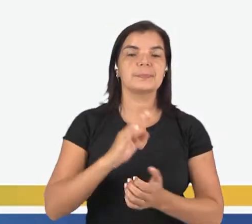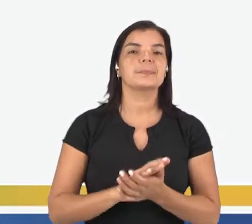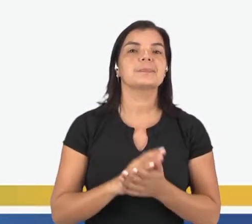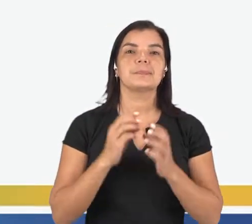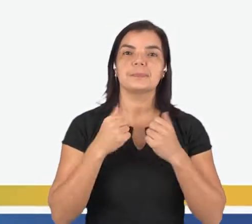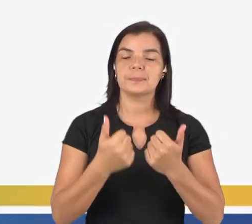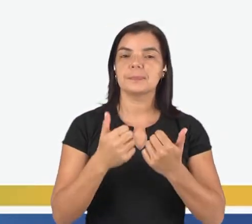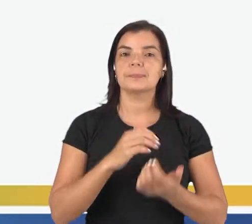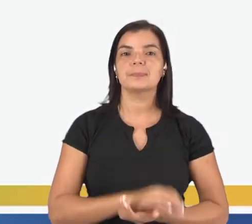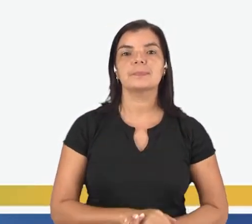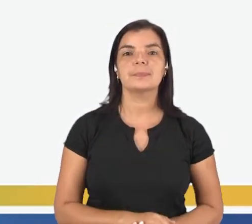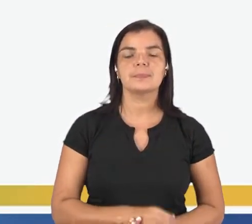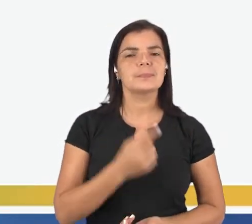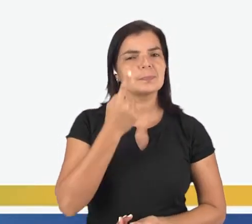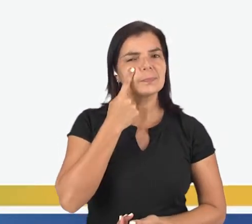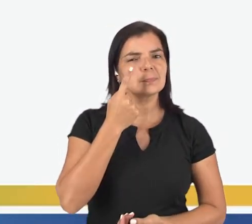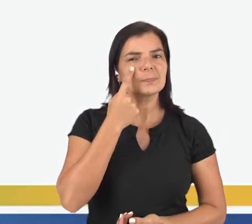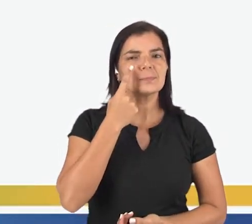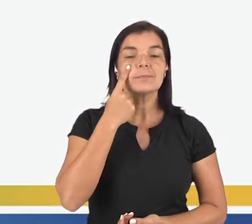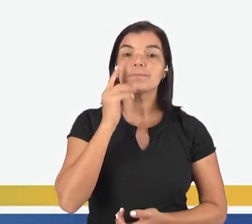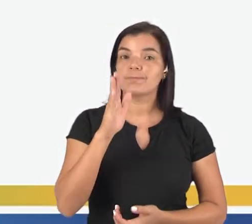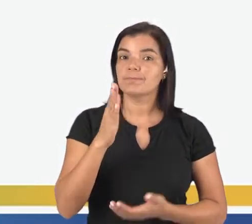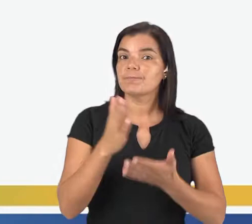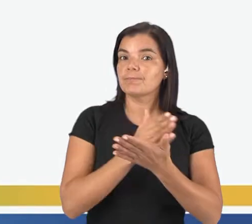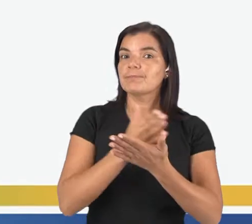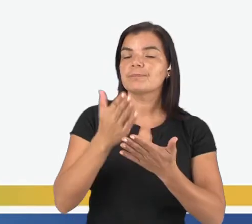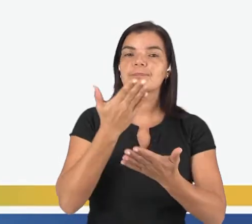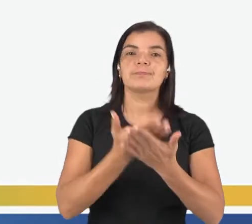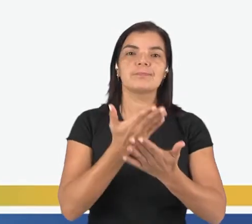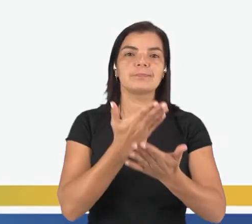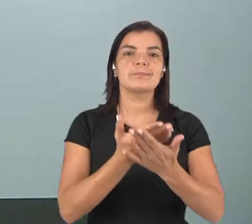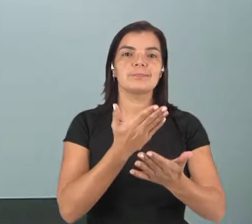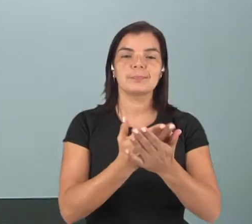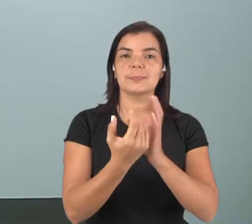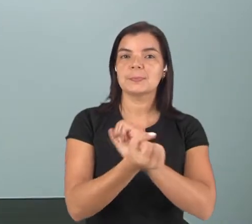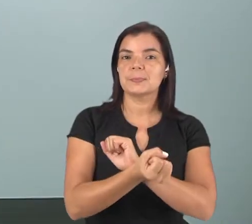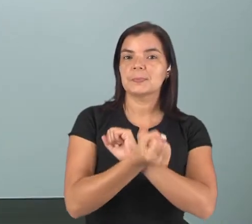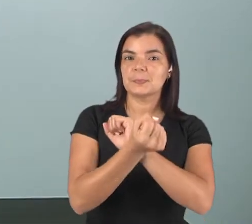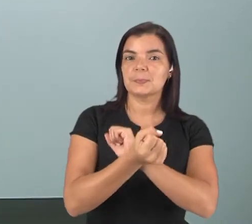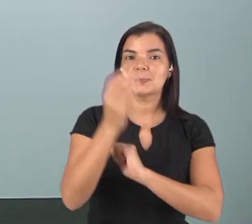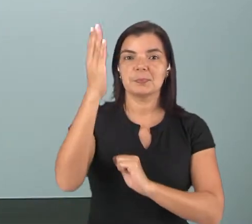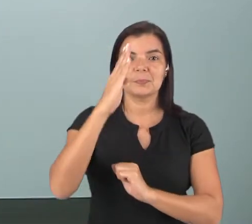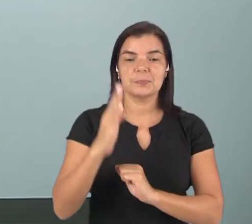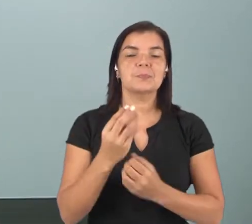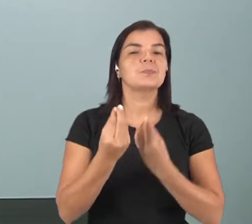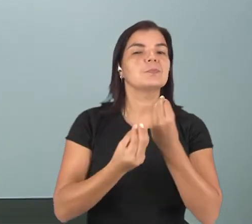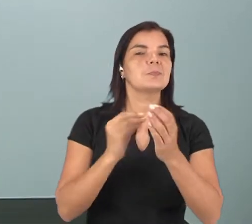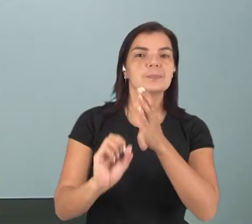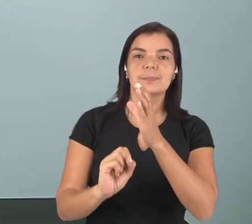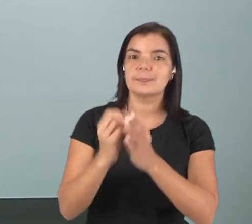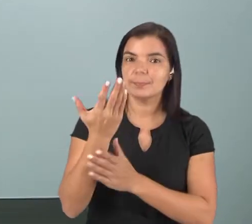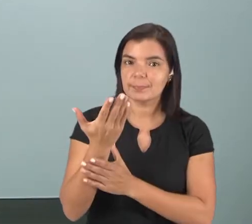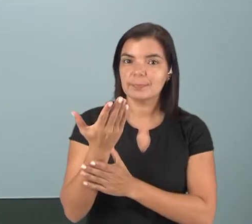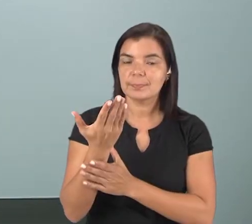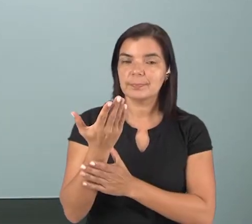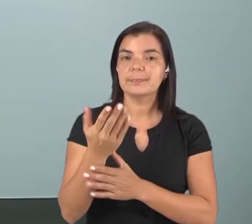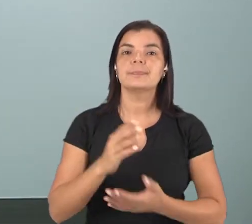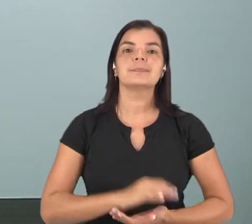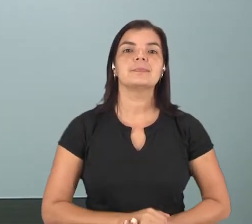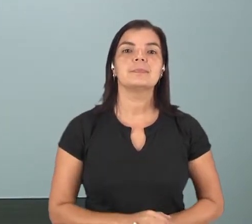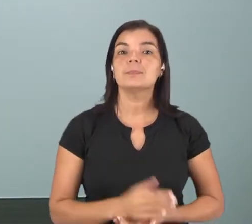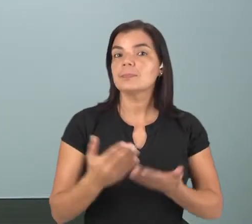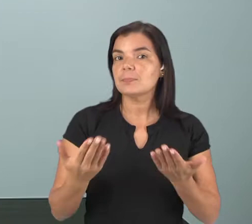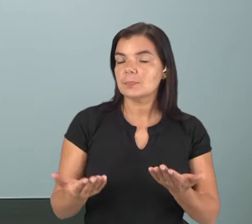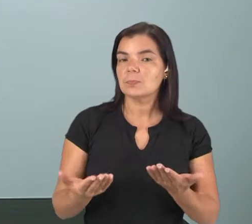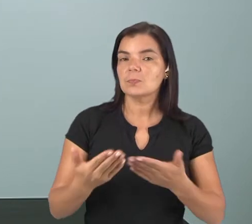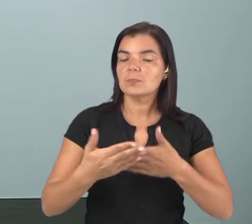bom? Vocês já devem ter visto algumas aulas que falam sobre a escravidão no Brasil, como que ela ocorreu, né, como que ela aconteceu. E